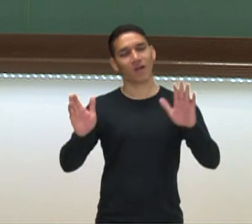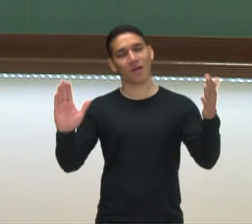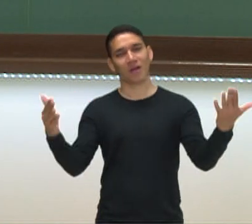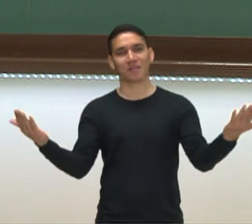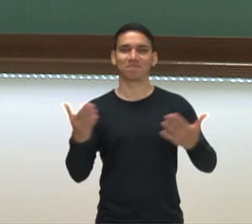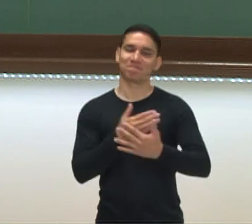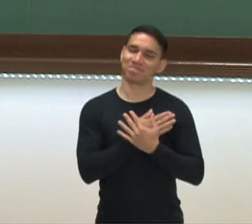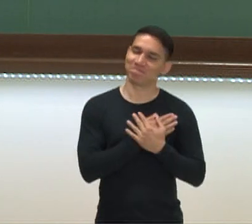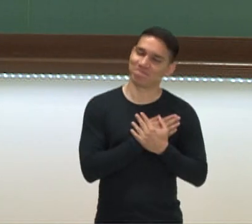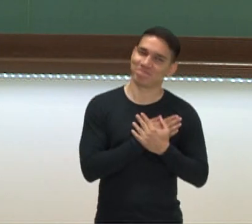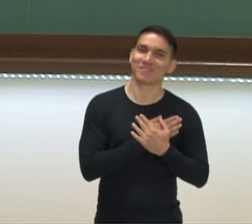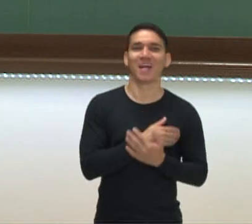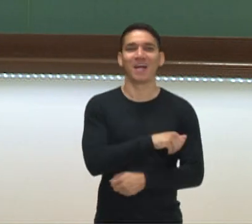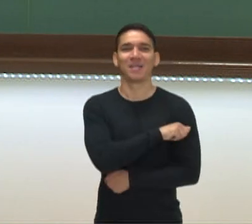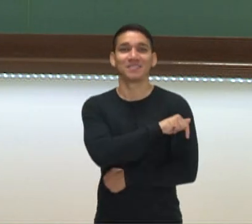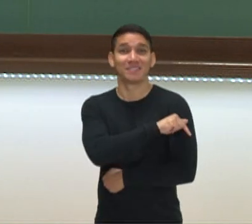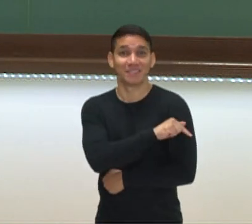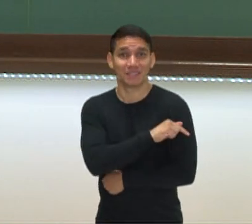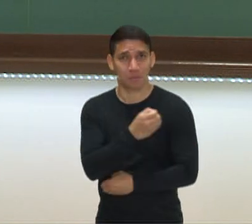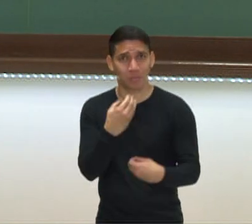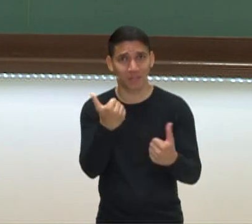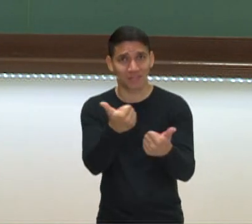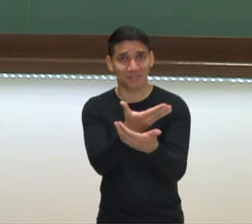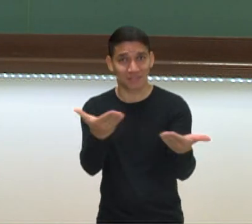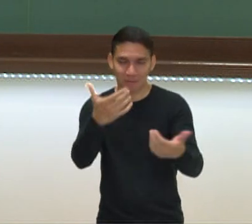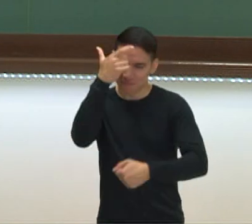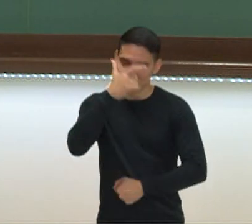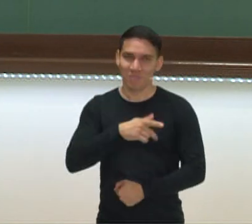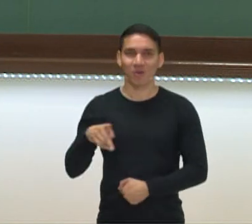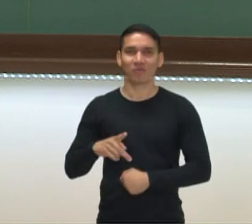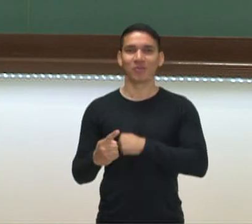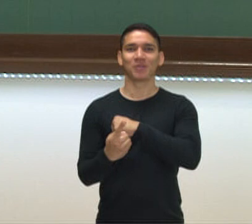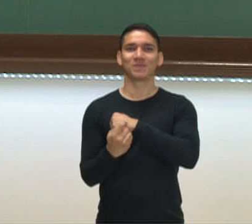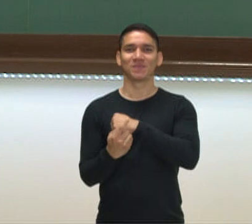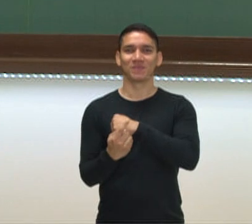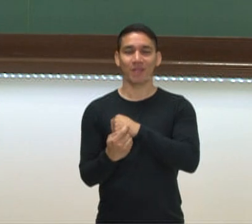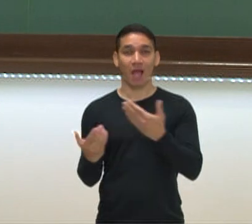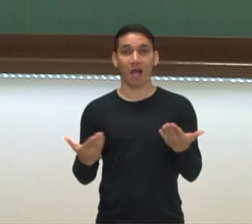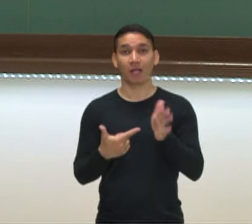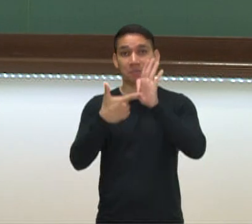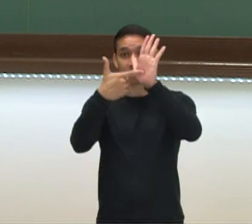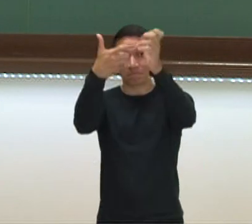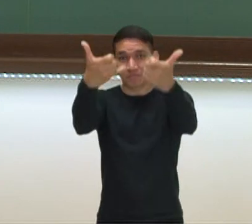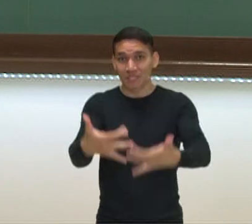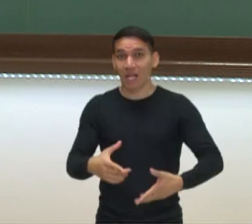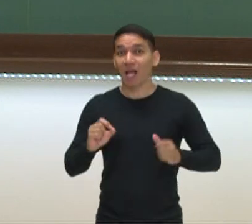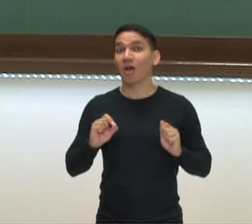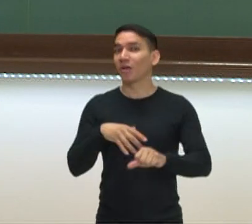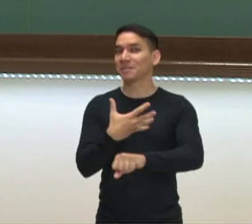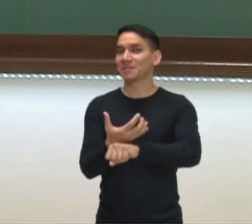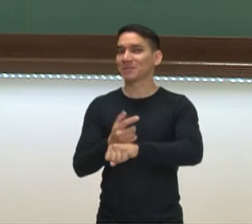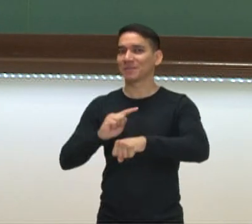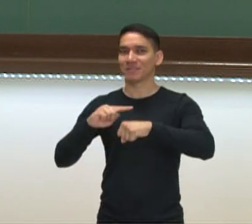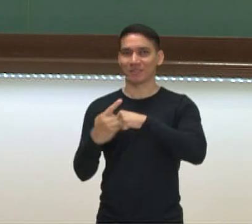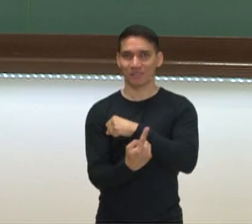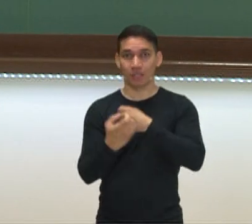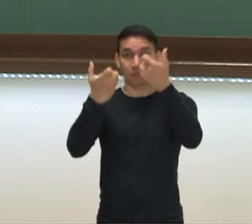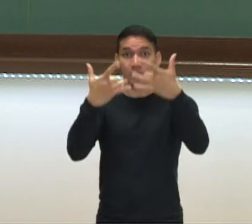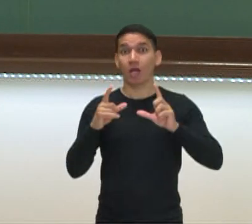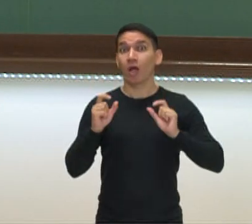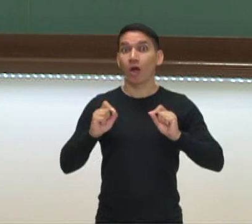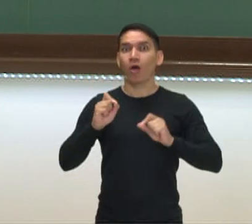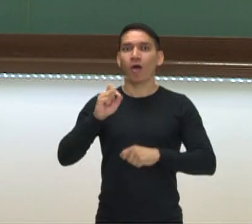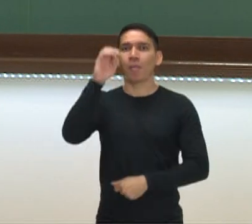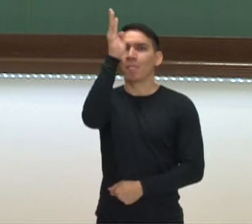Olá, meus queridos alunos do 7º ano, tudo bem com vocês? Professora Gorete Wozniak, mais uma aula de Geografia e vamos falar sobre a